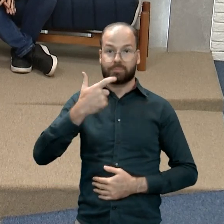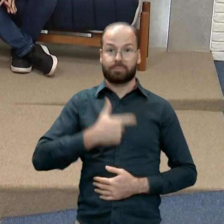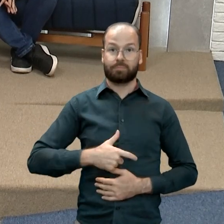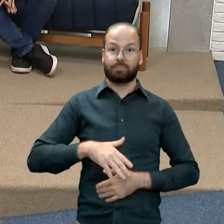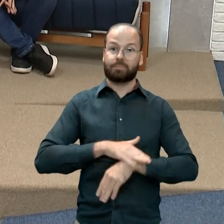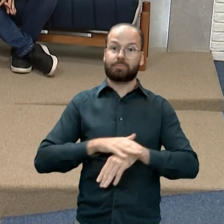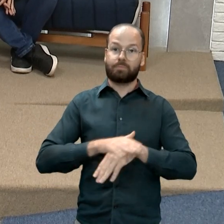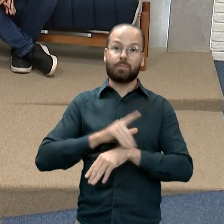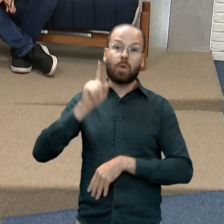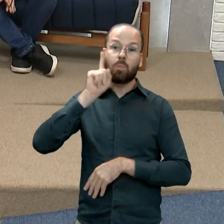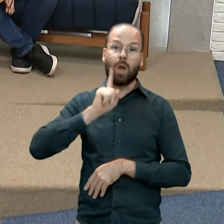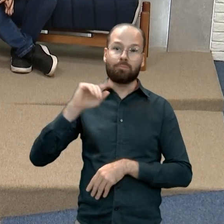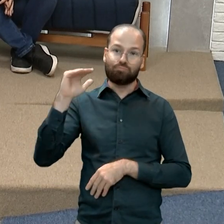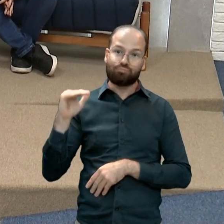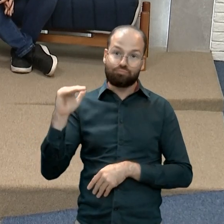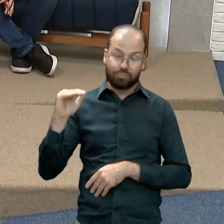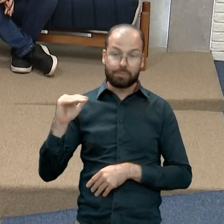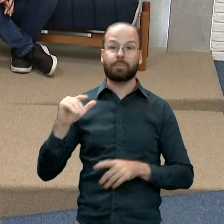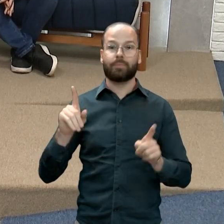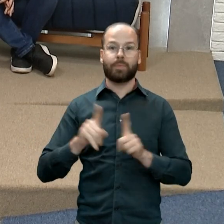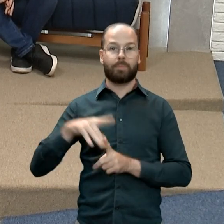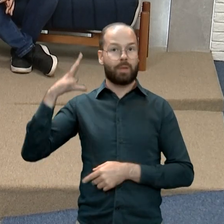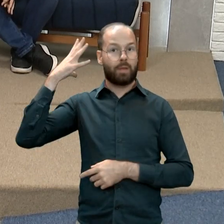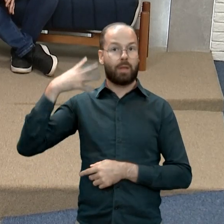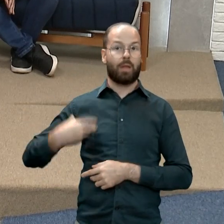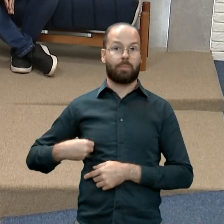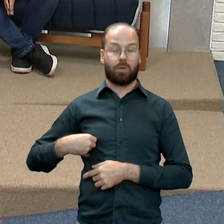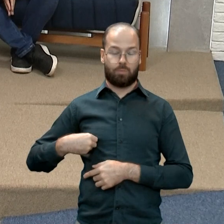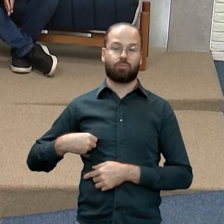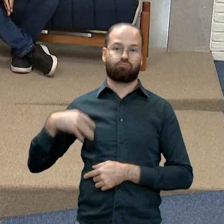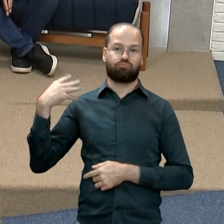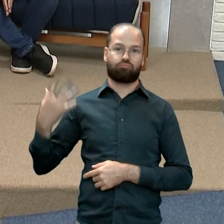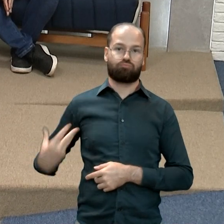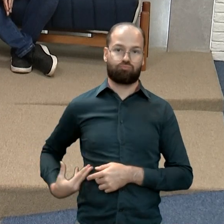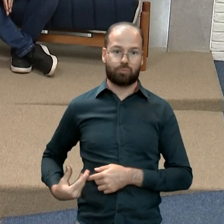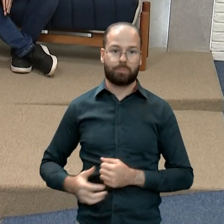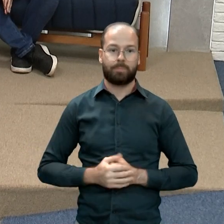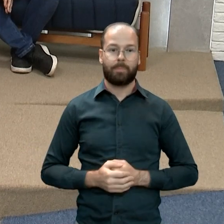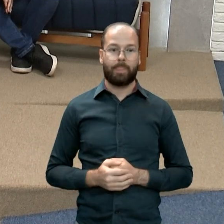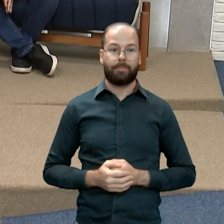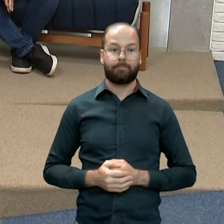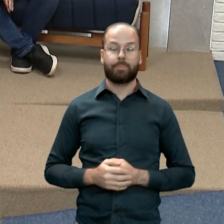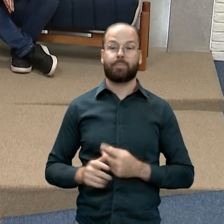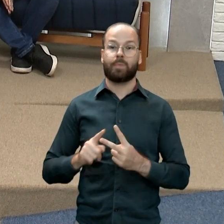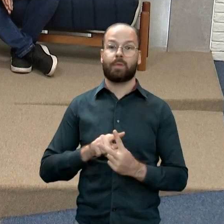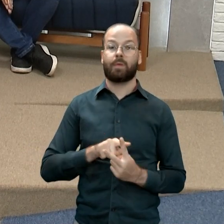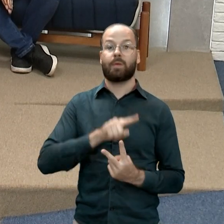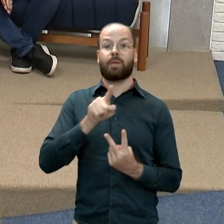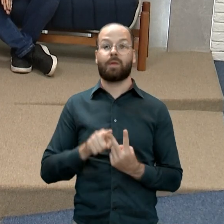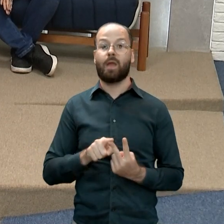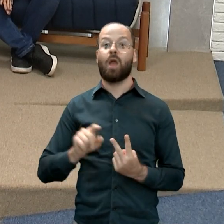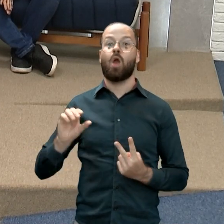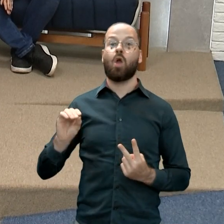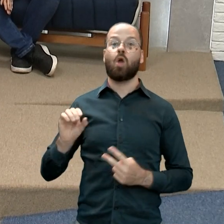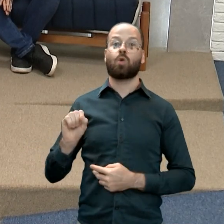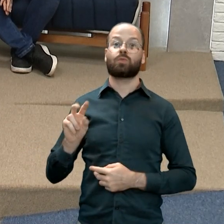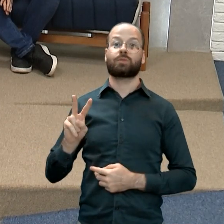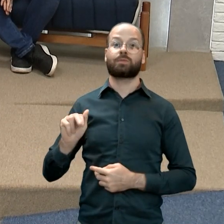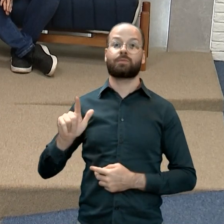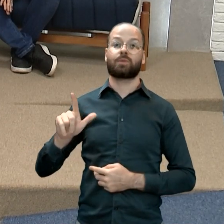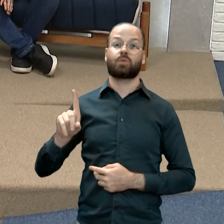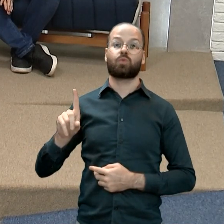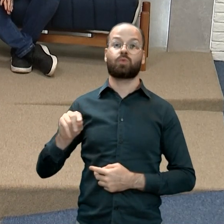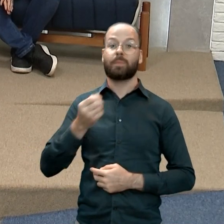morena, com baixa estatura e cabelos ondulados. Também aqui com a gente o Oswaldo Cascudo. Seja muito bem-vindo, professor.